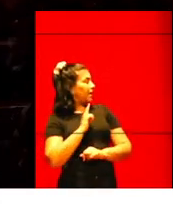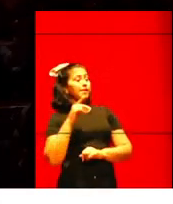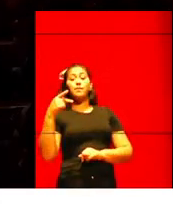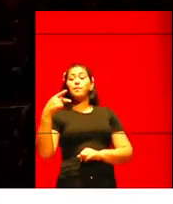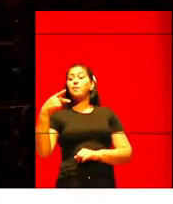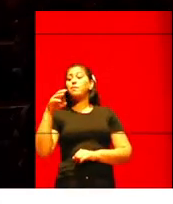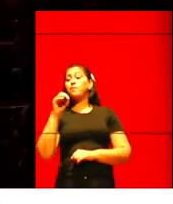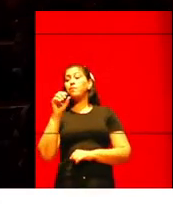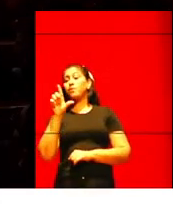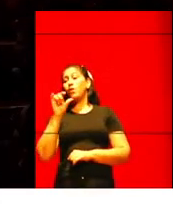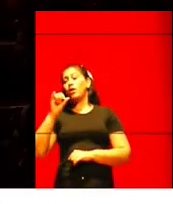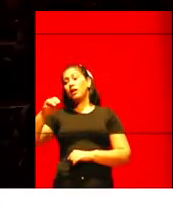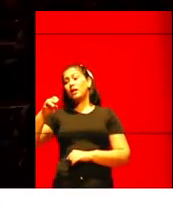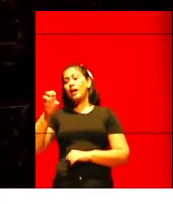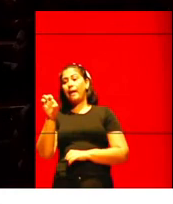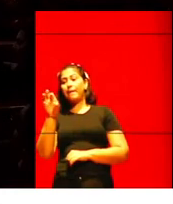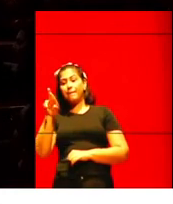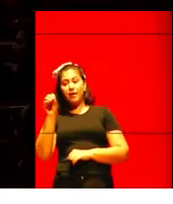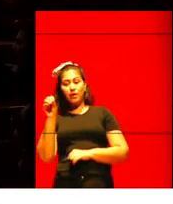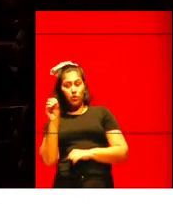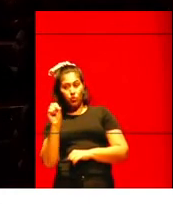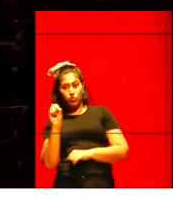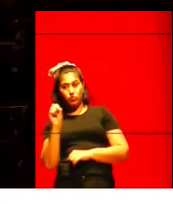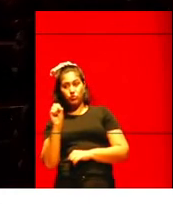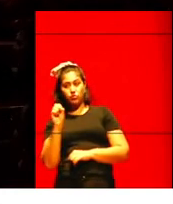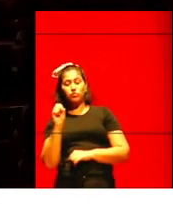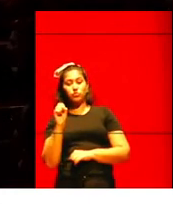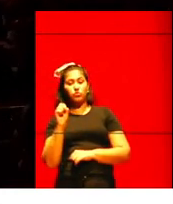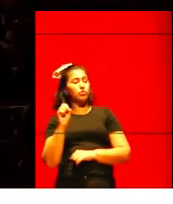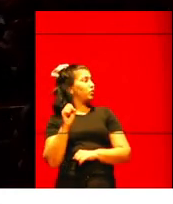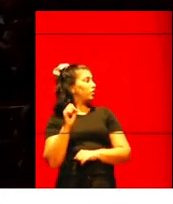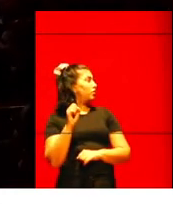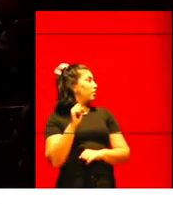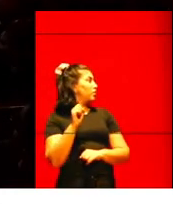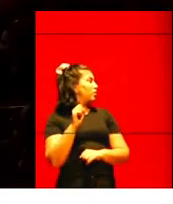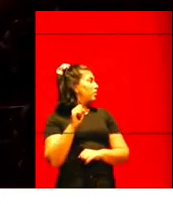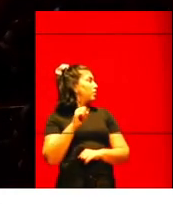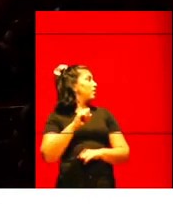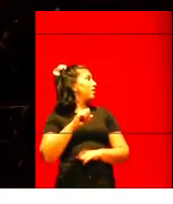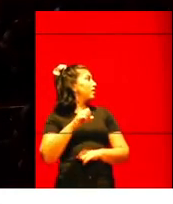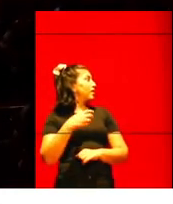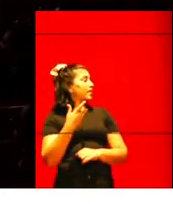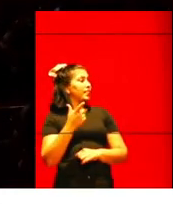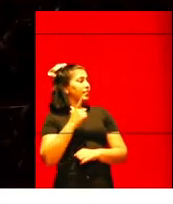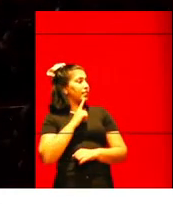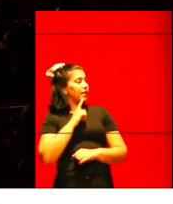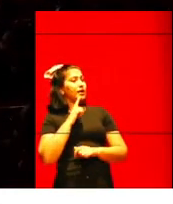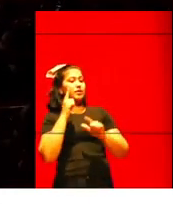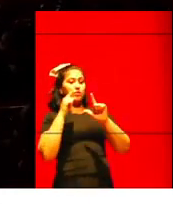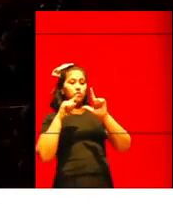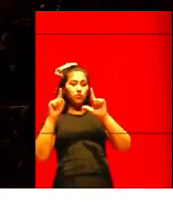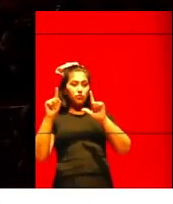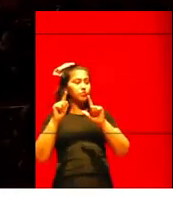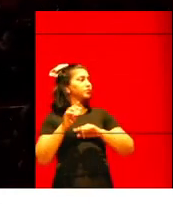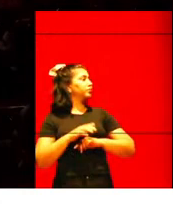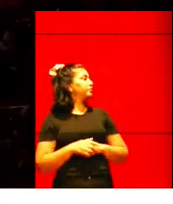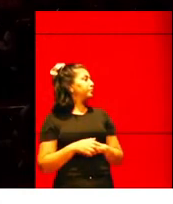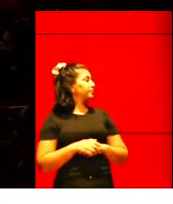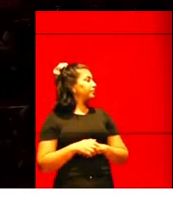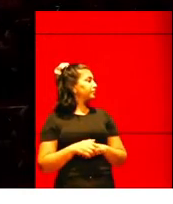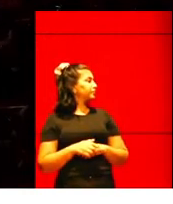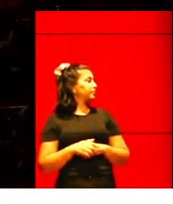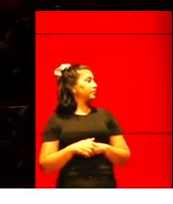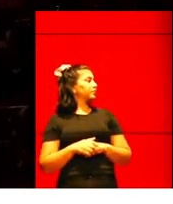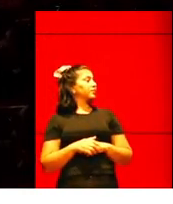de carboidrato. Polímeros de carboidrato, polissacarídeos. Próximo slide. Antes de nós vermos